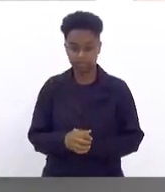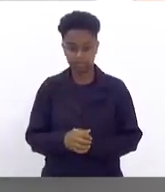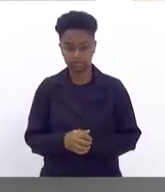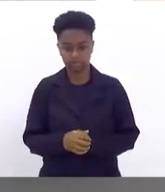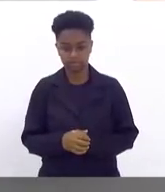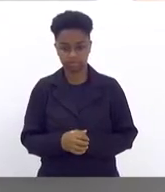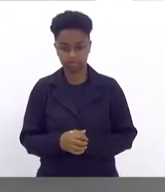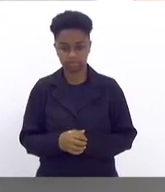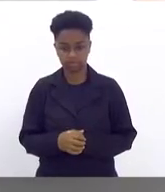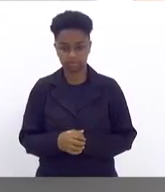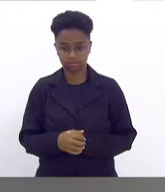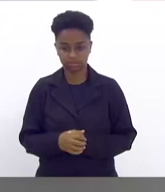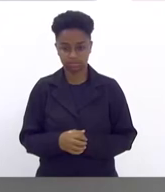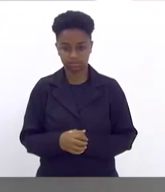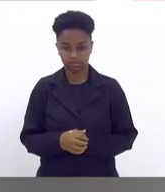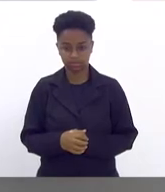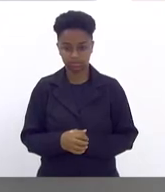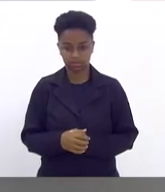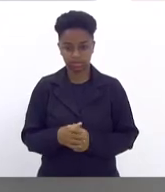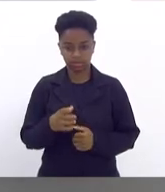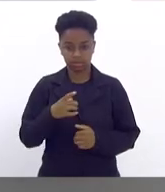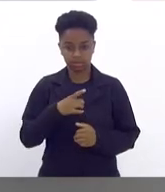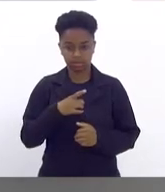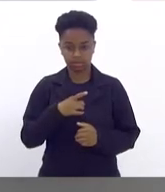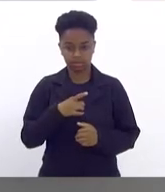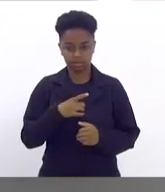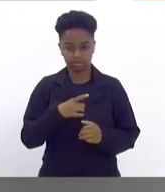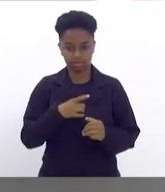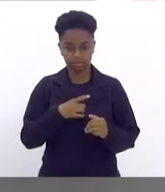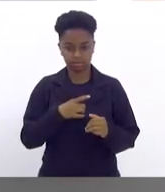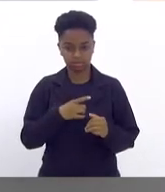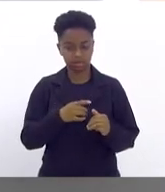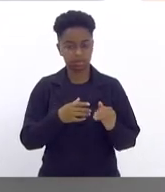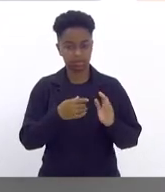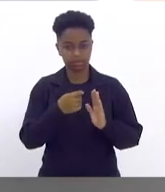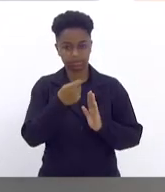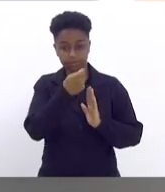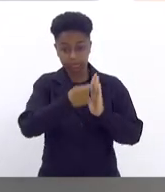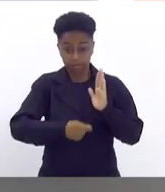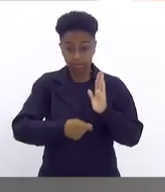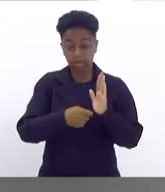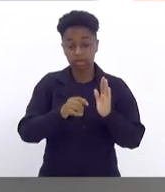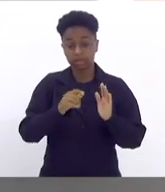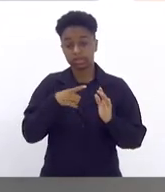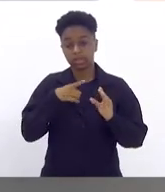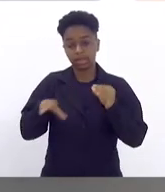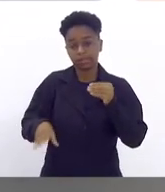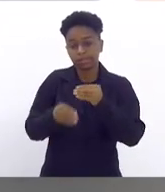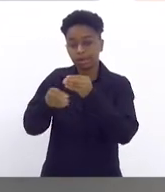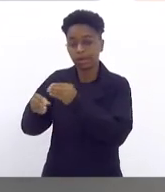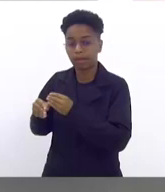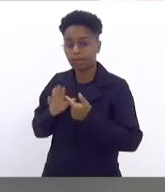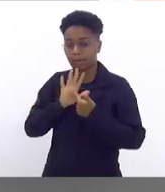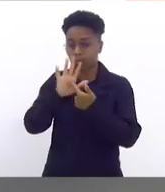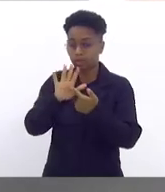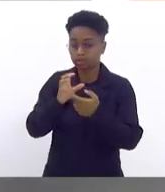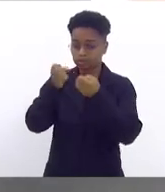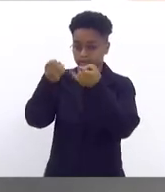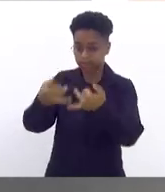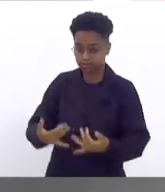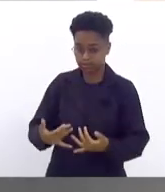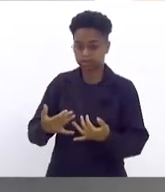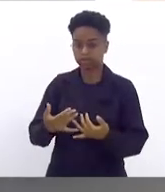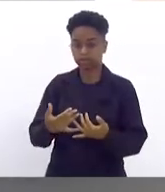considerar aqui as ponderações e na constitucionalidade, com emendas, vai, né, trazer esse esclarecimento,